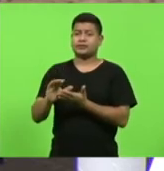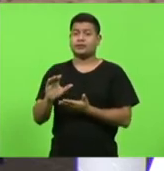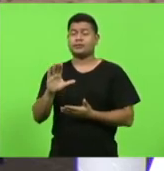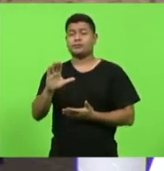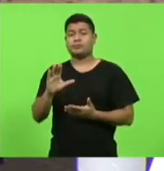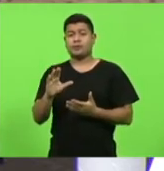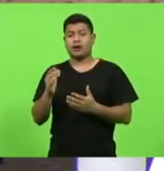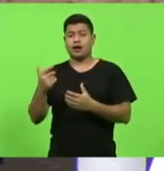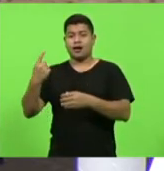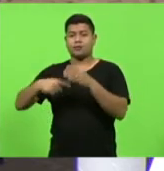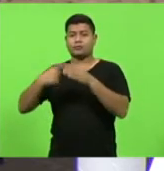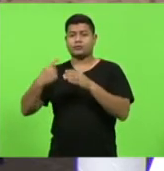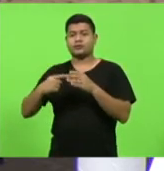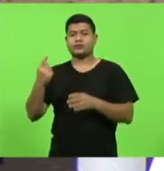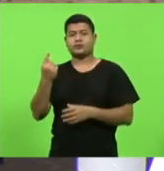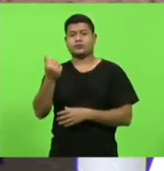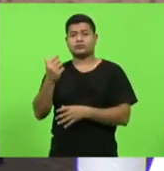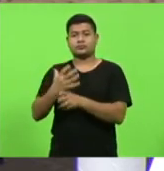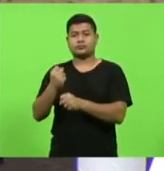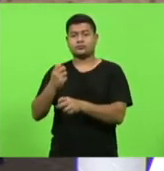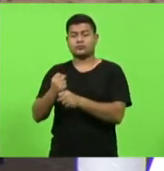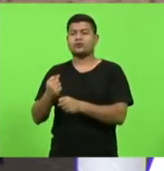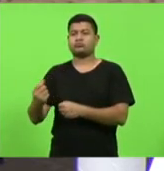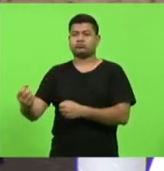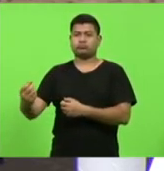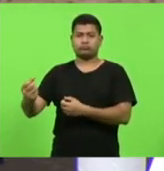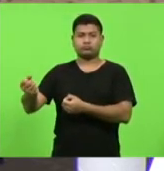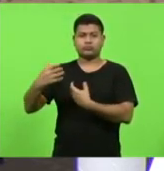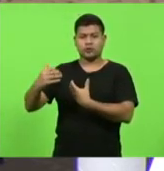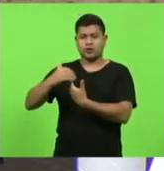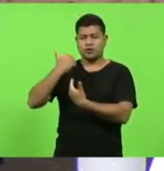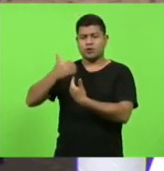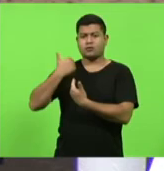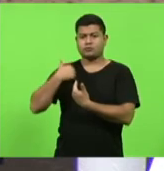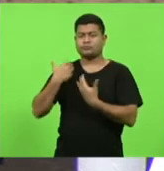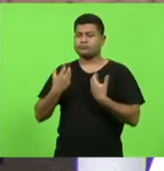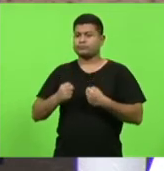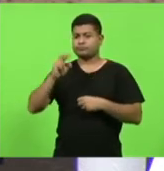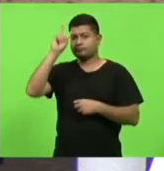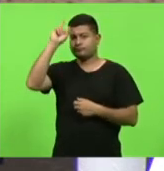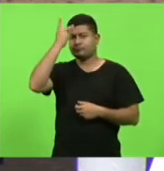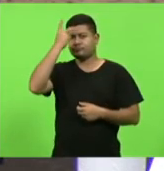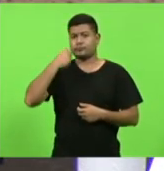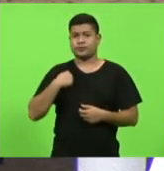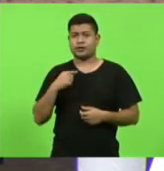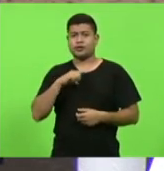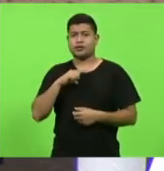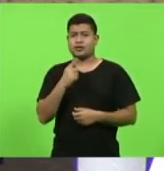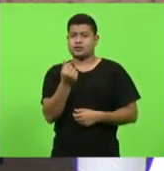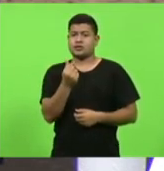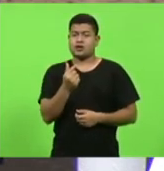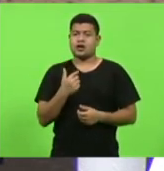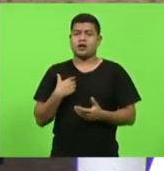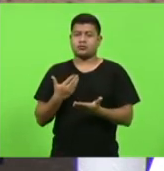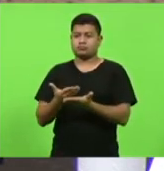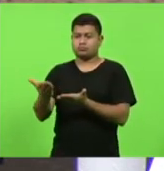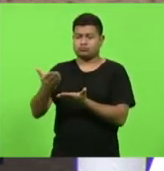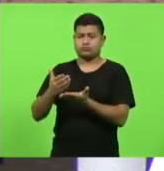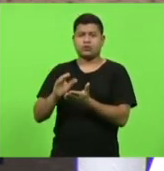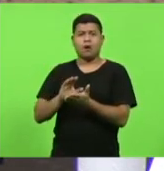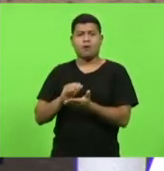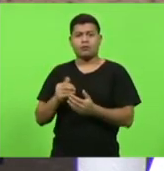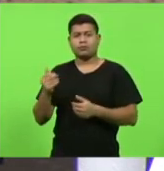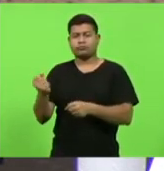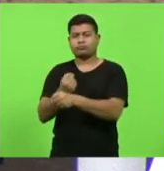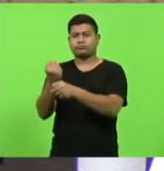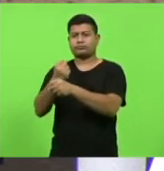de Finanças dessa Casa de que há recursos em torno aí de 4 bilhões para investimento nos próximos 4 anos nas nossas rodovias